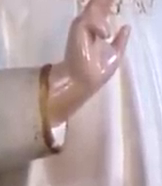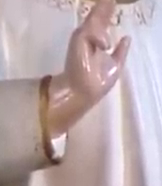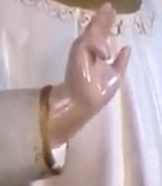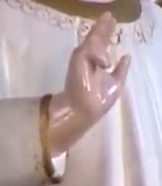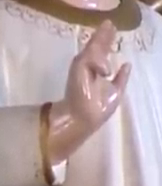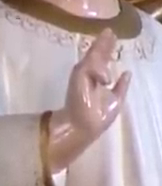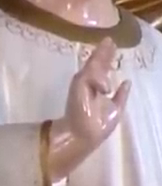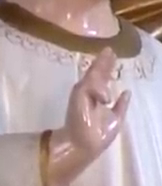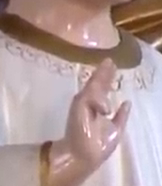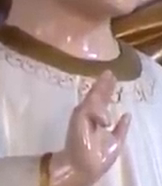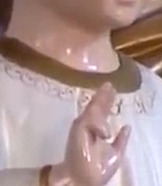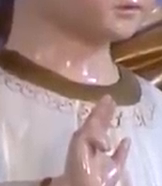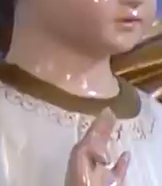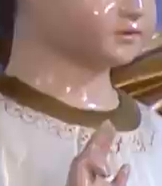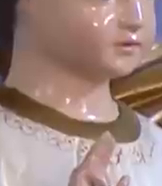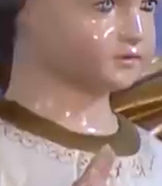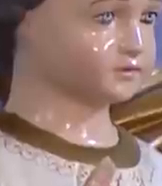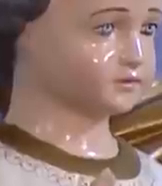de Deus?